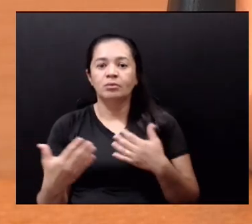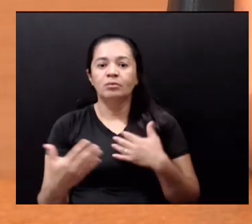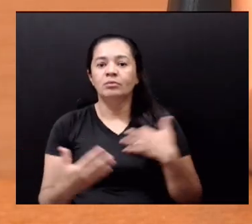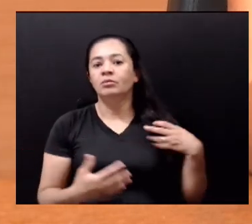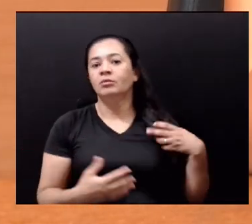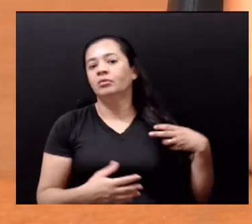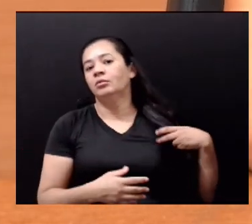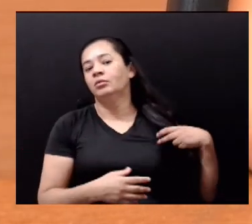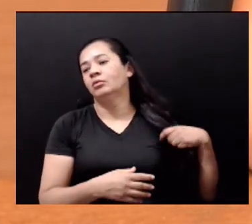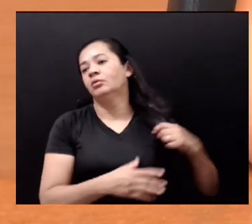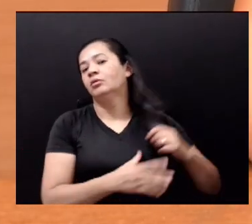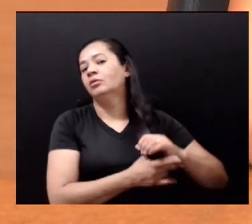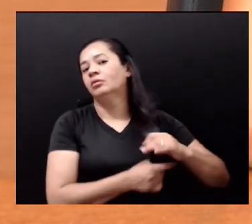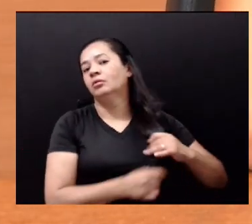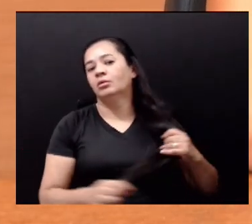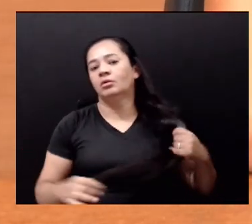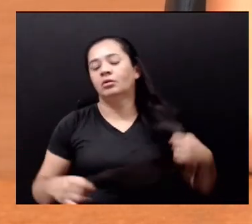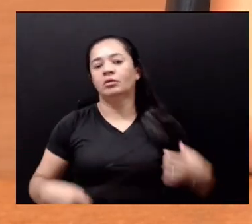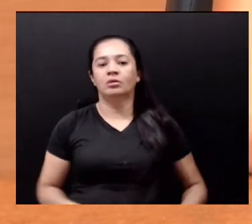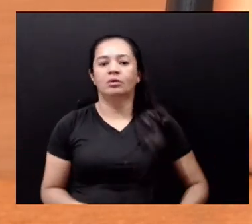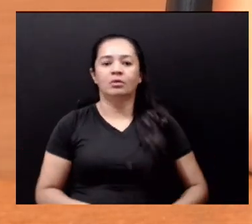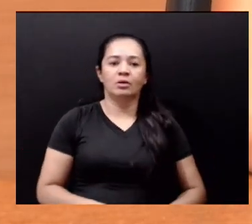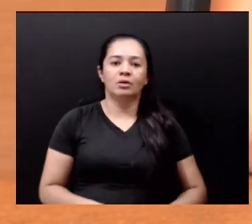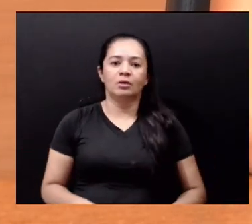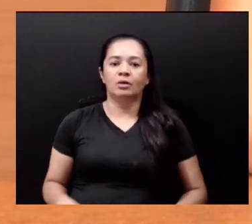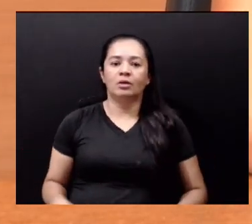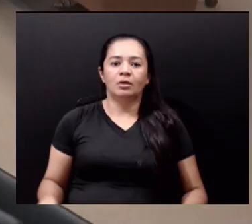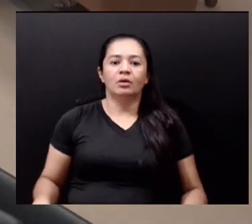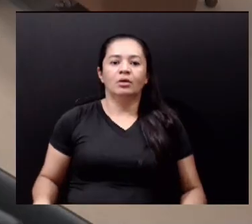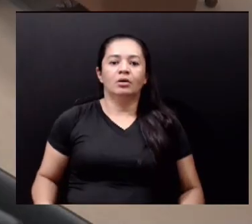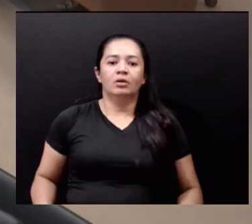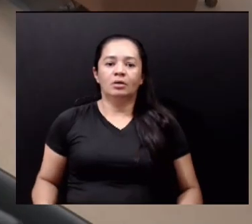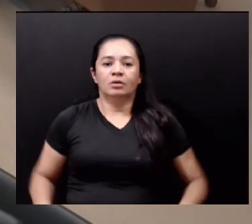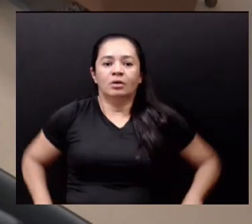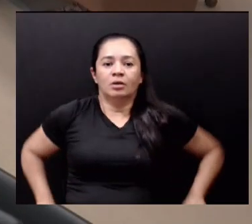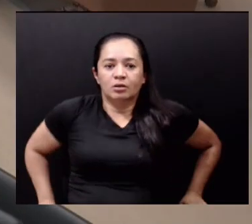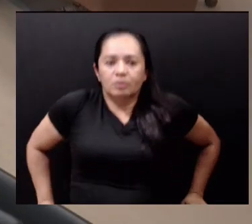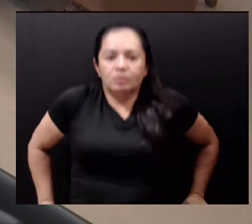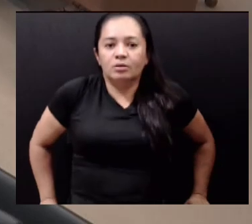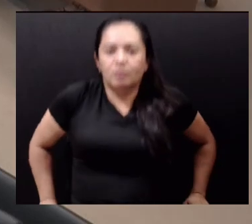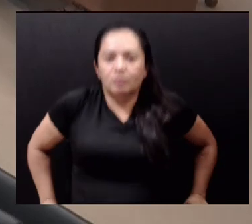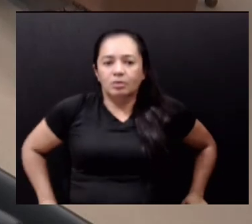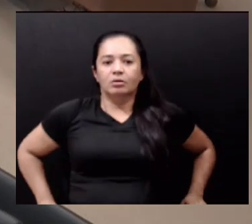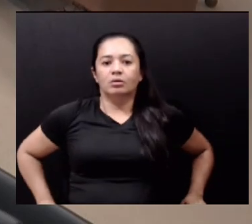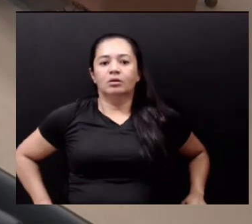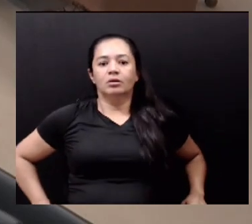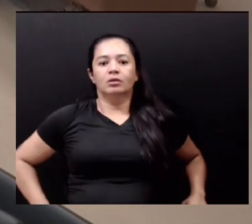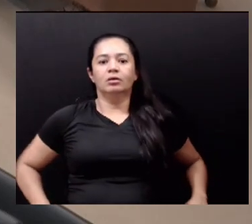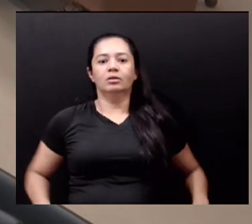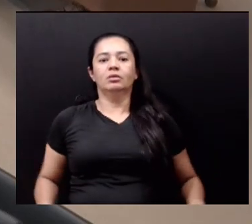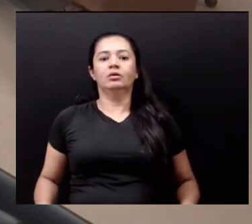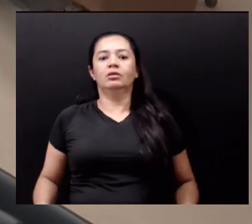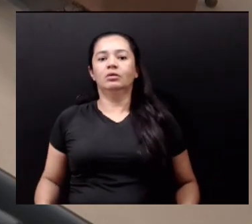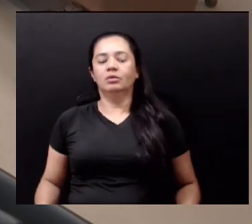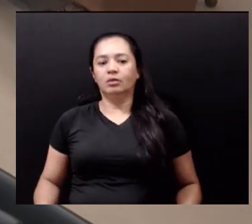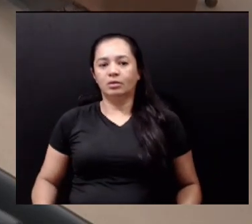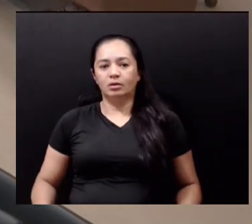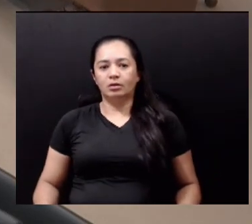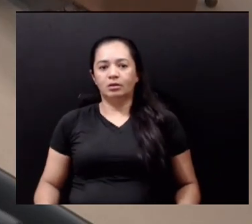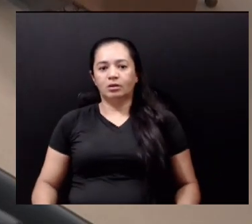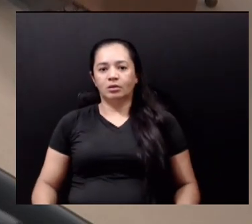fala. Posso te avisar com 15 minutinhos, Tamires? Quanto tem? 15? Dá tempo? Dá. Beleza. Obrigada.